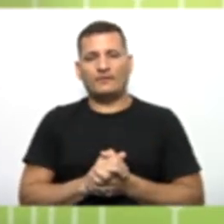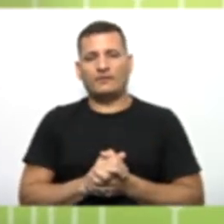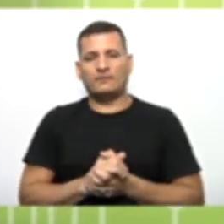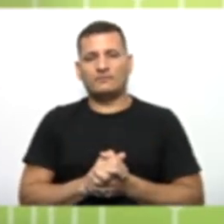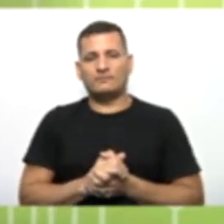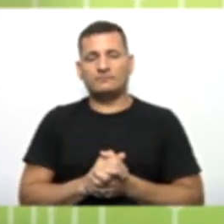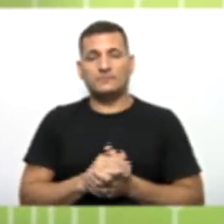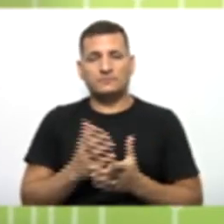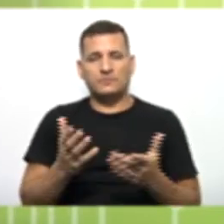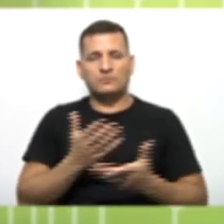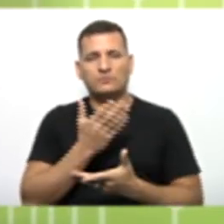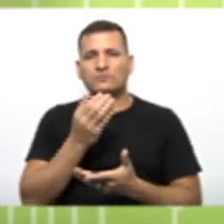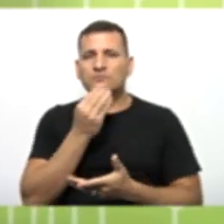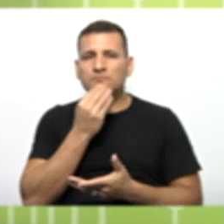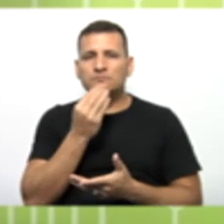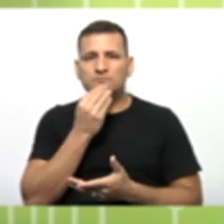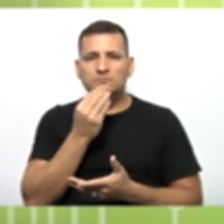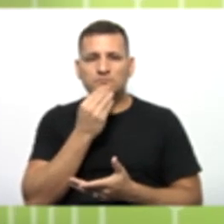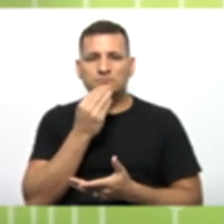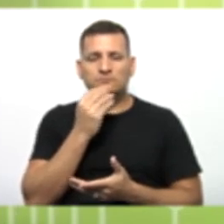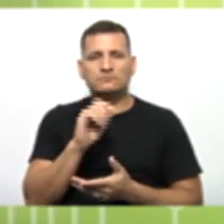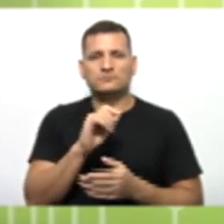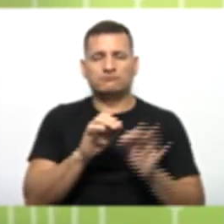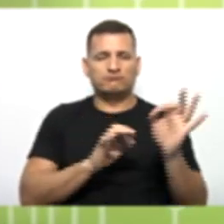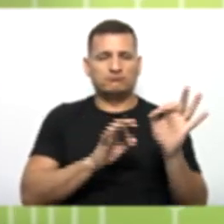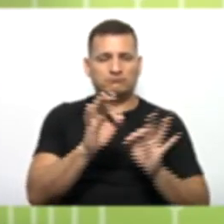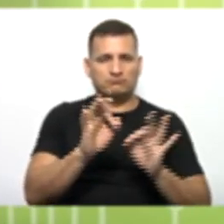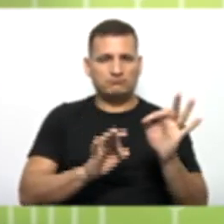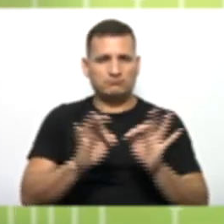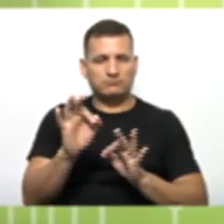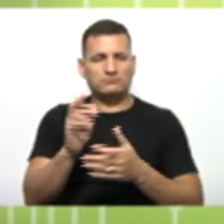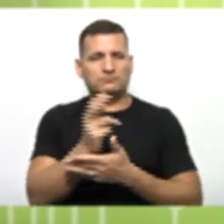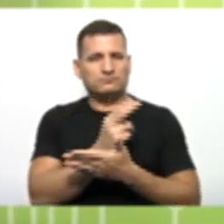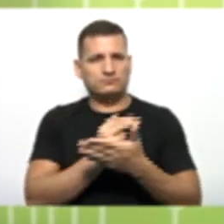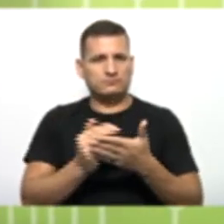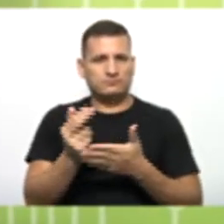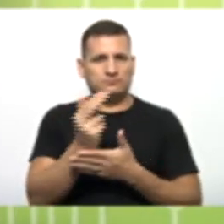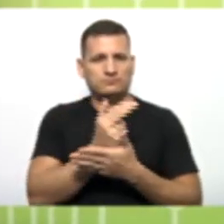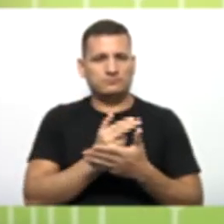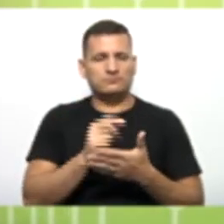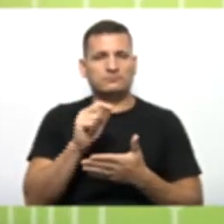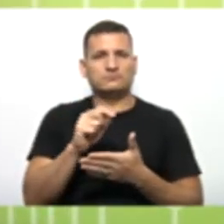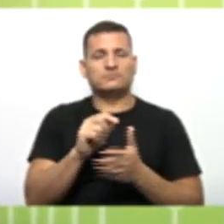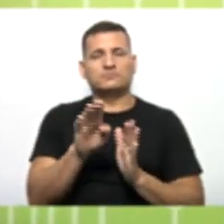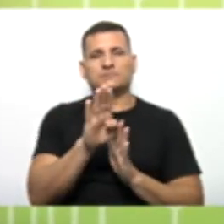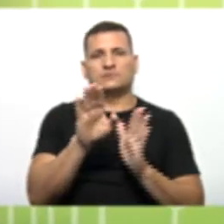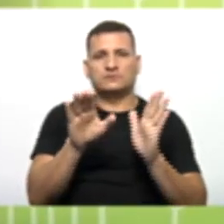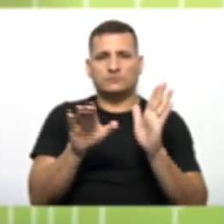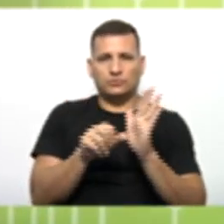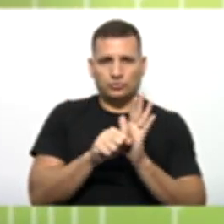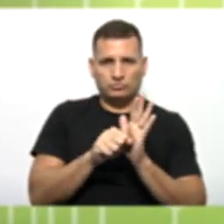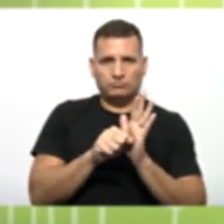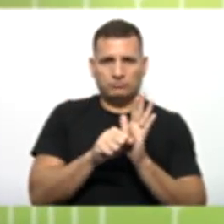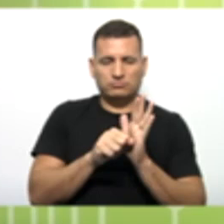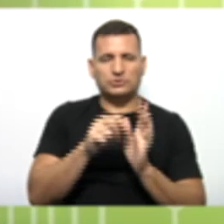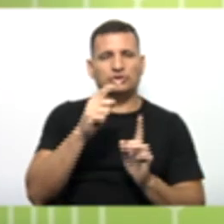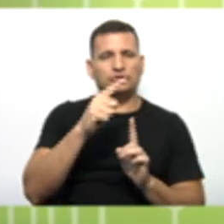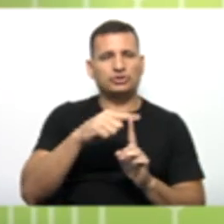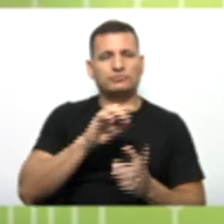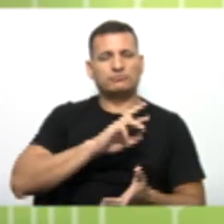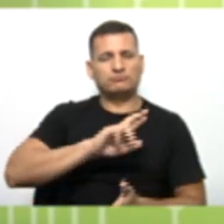agora a oportunidade de montar, não é isso? De diagramar através de símbolos cada tipo